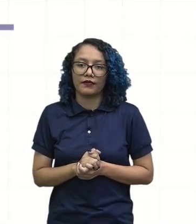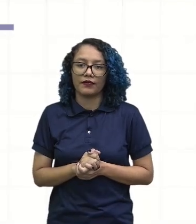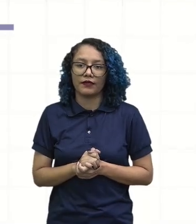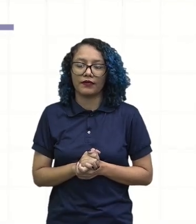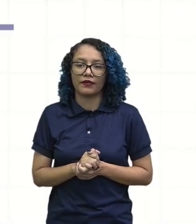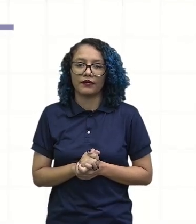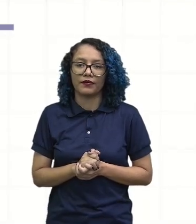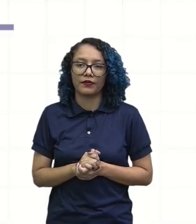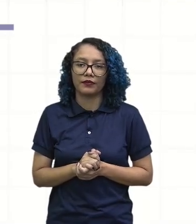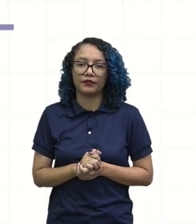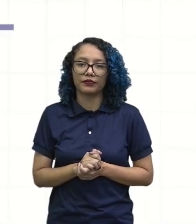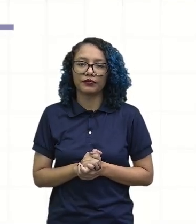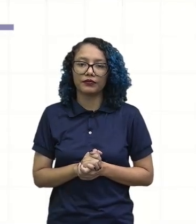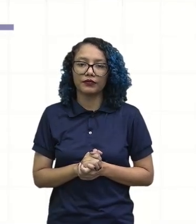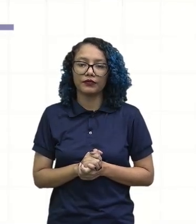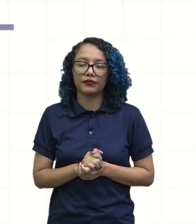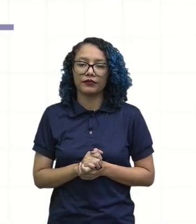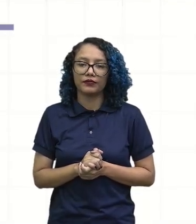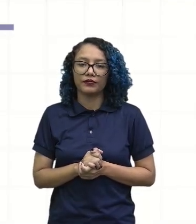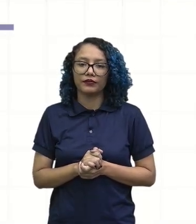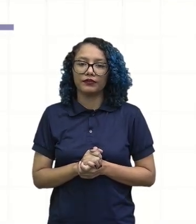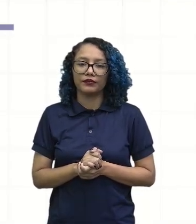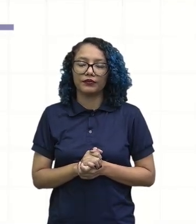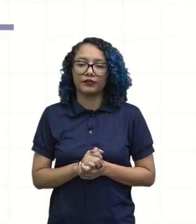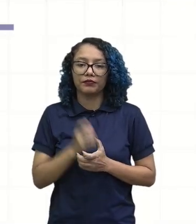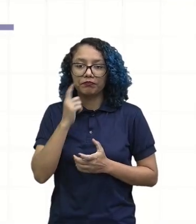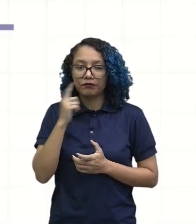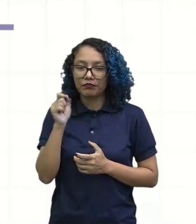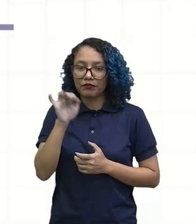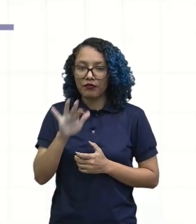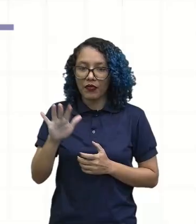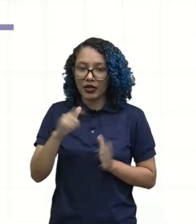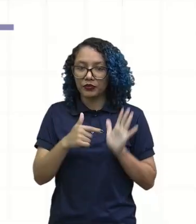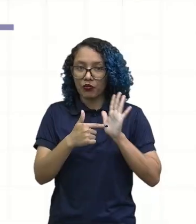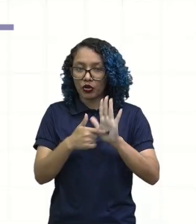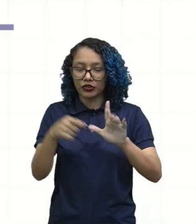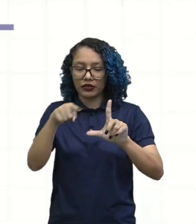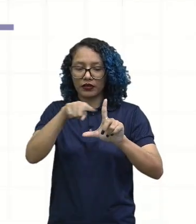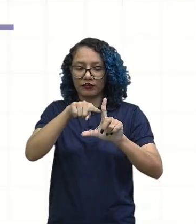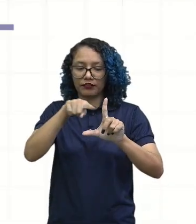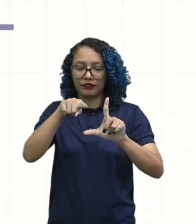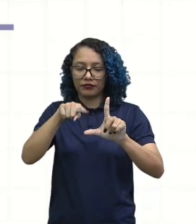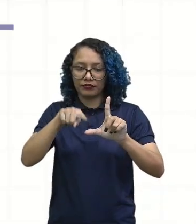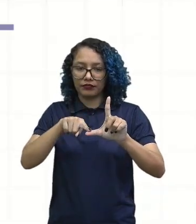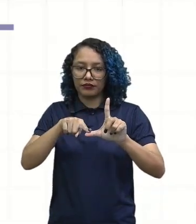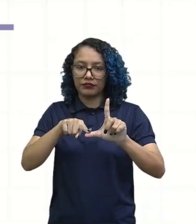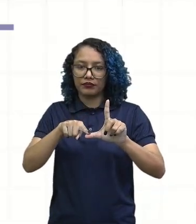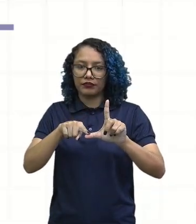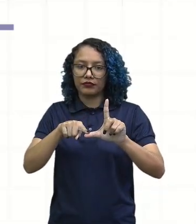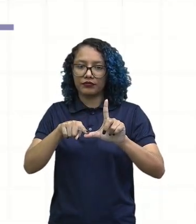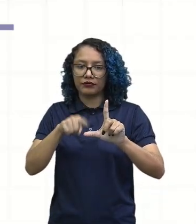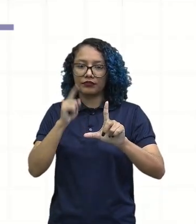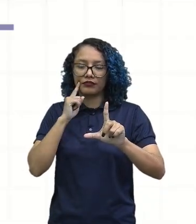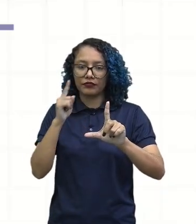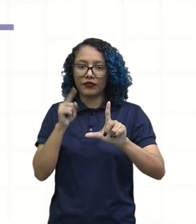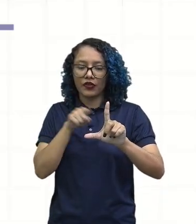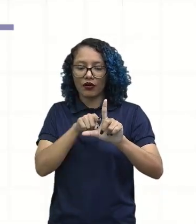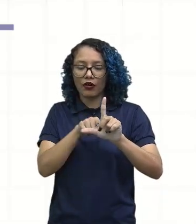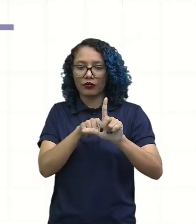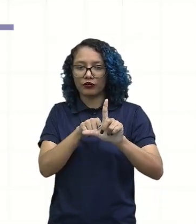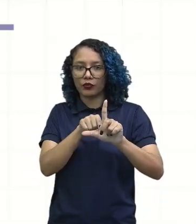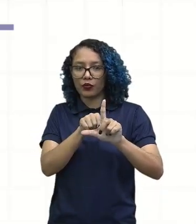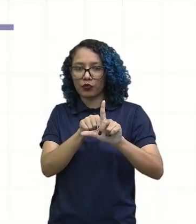ângulo, certo? Temos aqui uma imagem que representa um ângulo reto, certo? E aqui, ó, temos aqui o ângulo representado pela letra